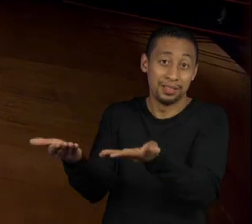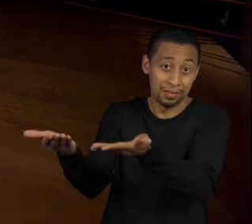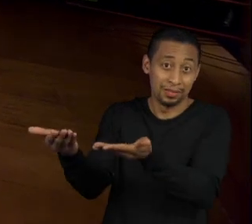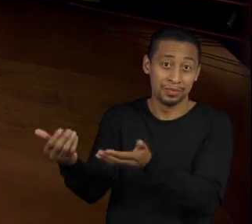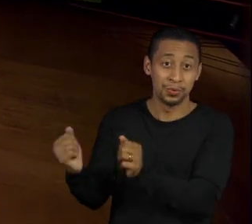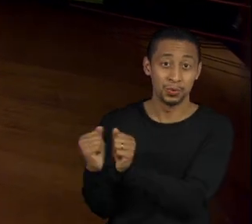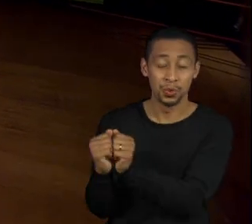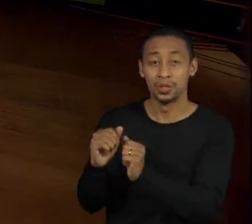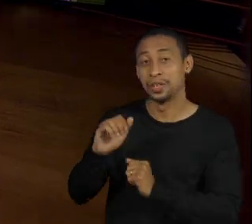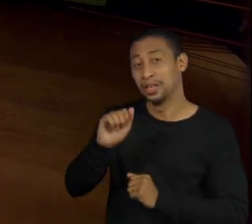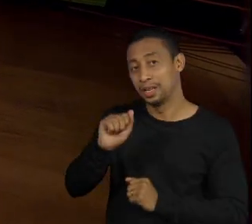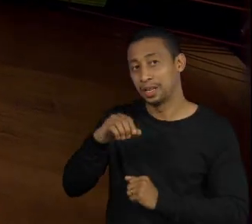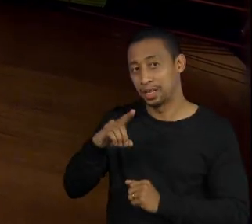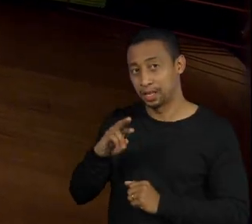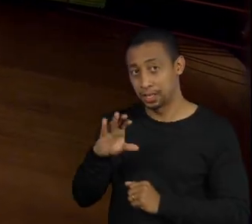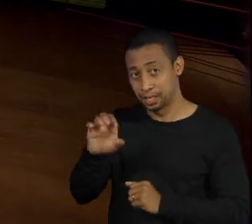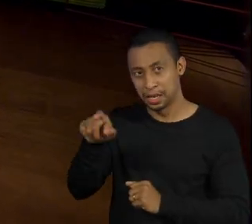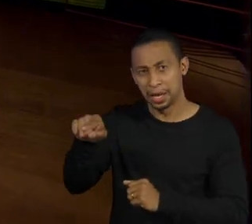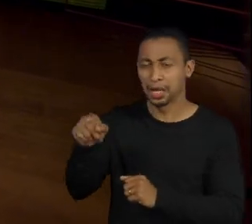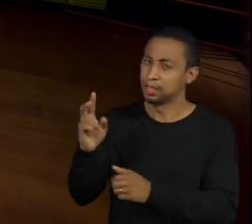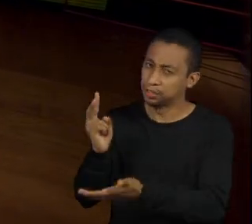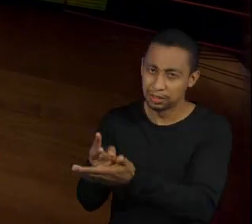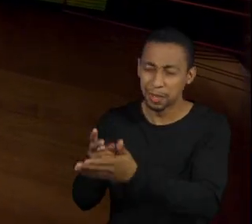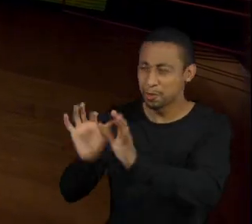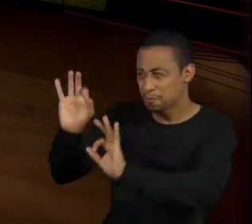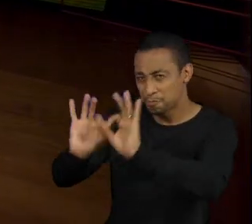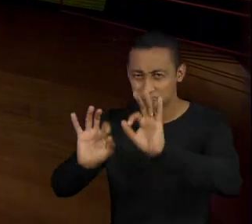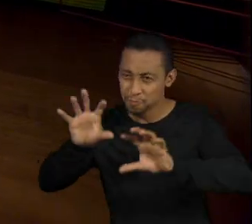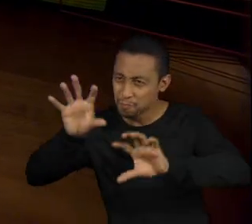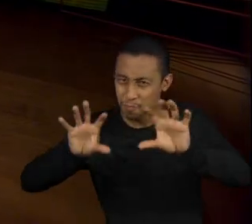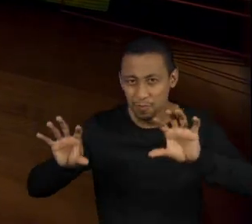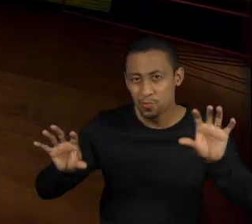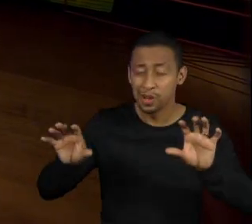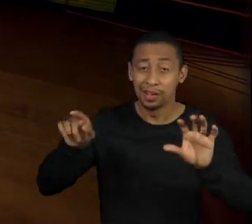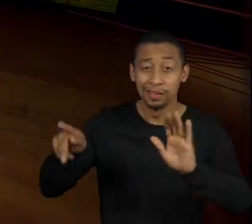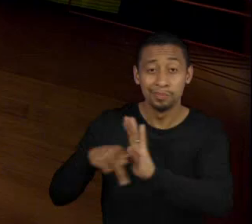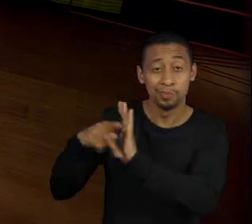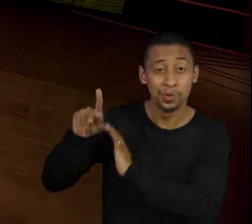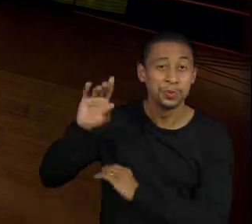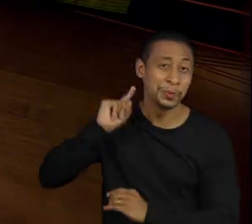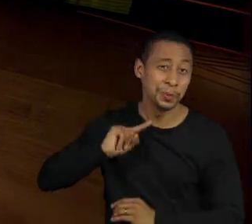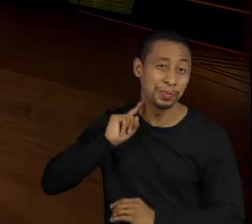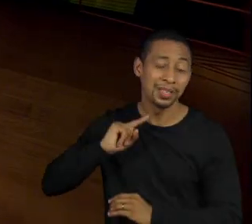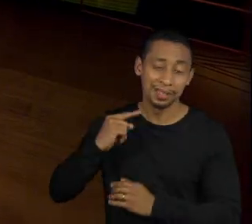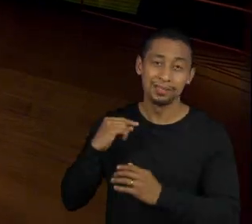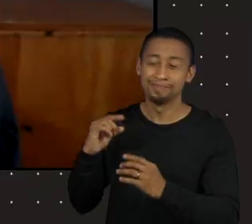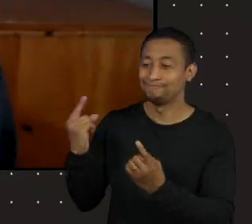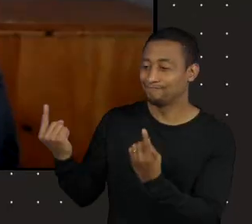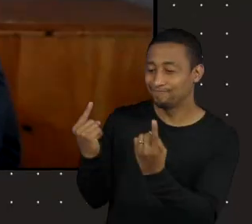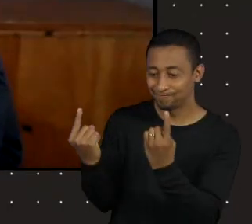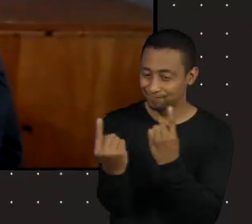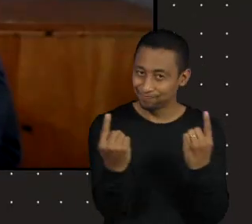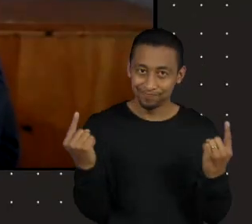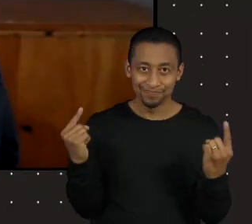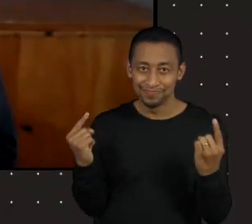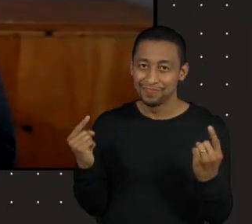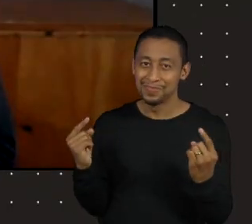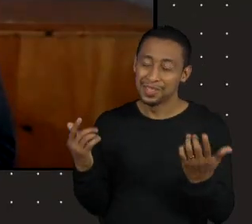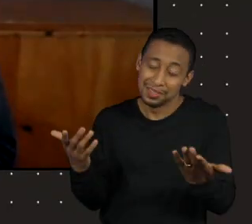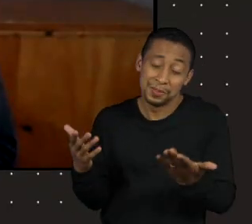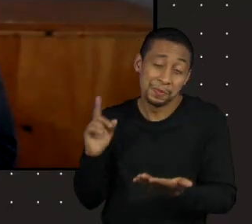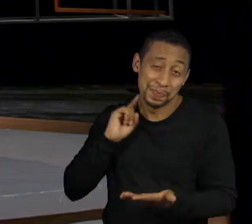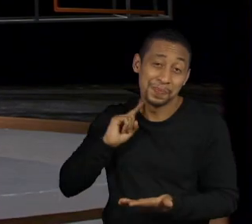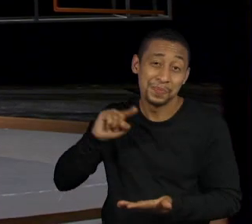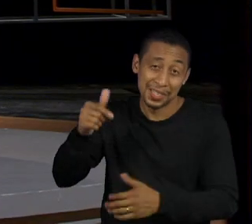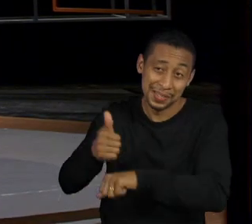como o André Cortez, que é sempre o nosso cenógrafo, é mineiro. Então, a gente está sempre rodeado de mineiros, assim, não tem muito jeito. Você